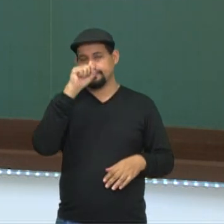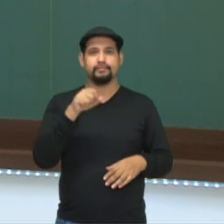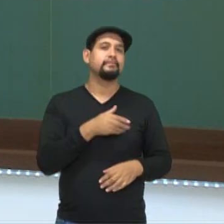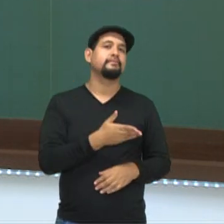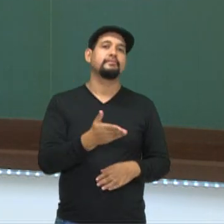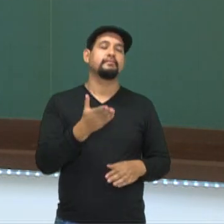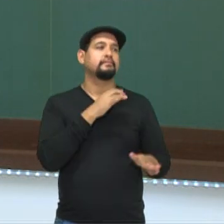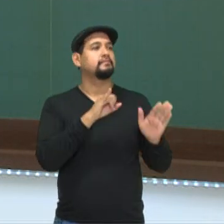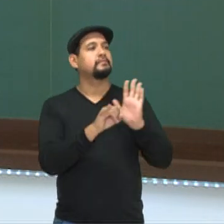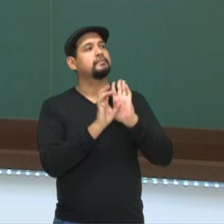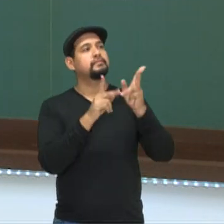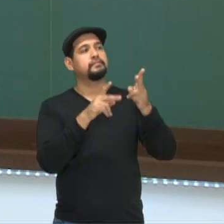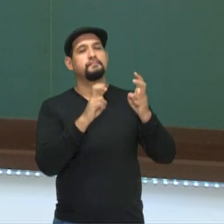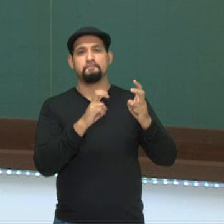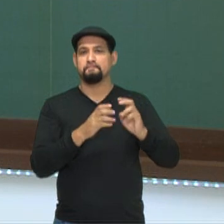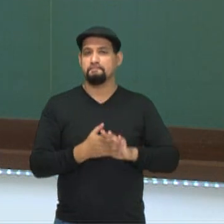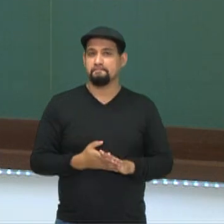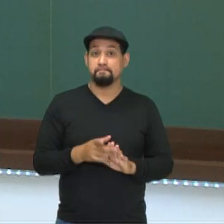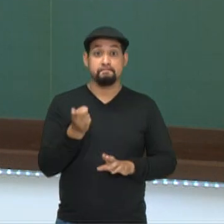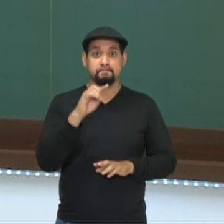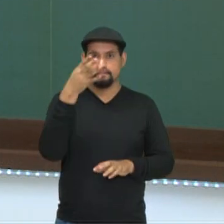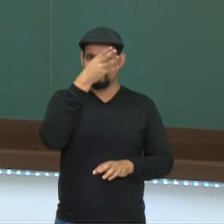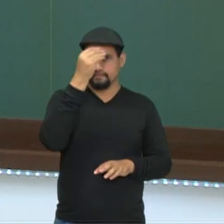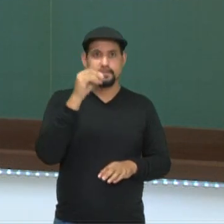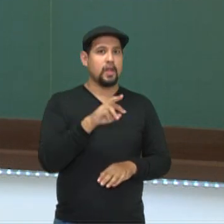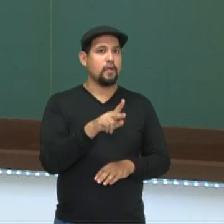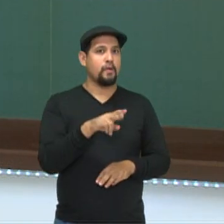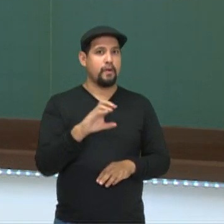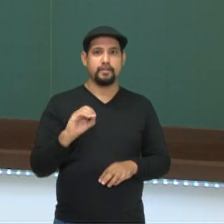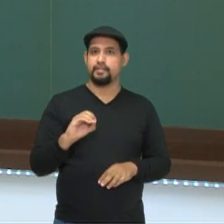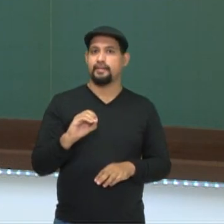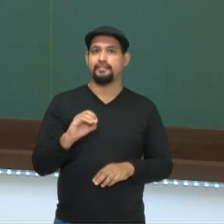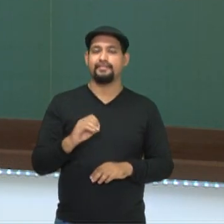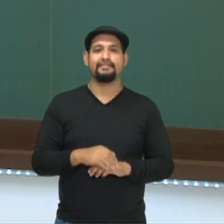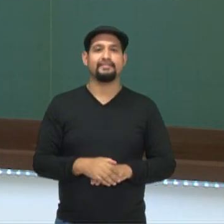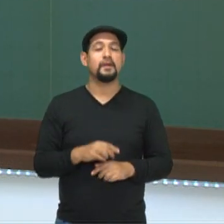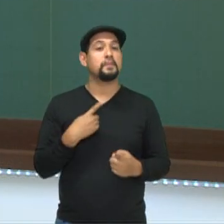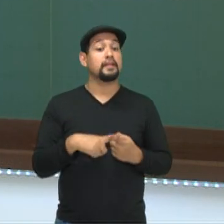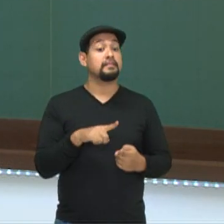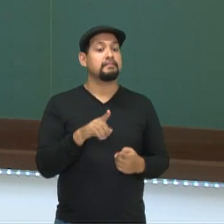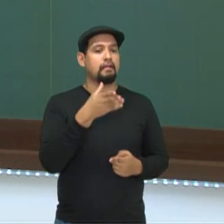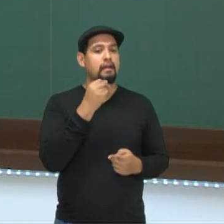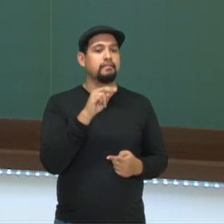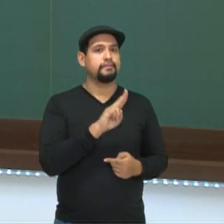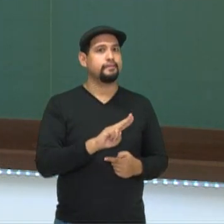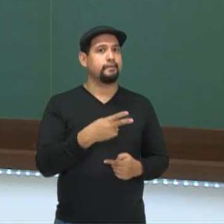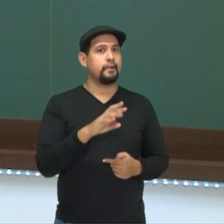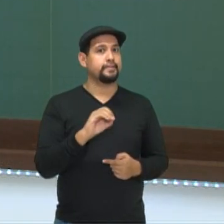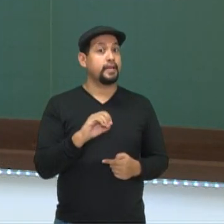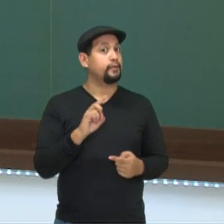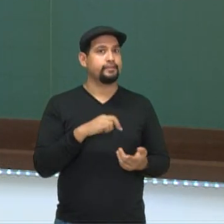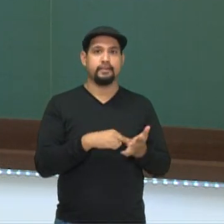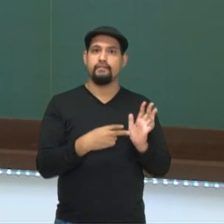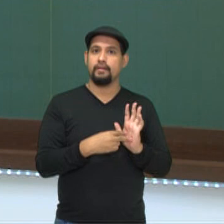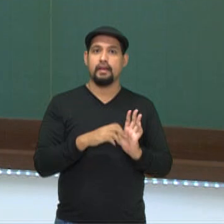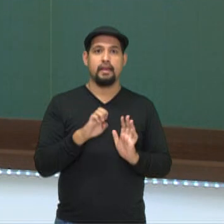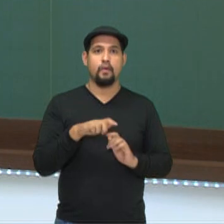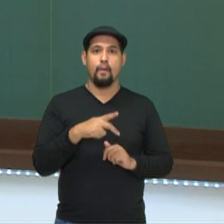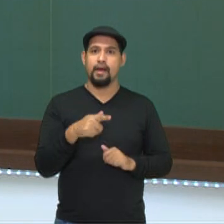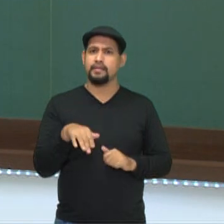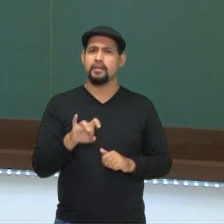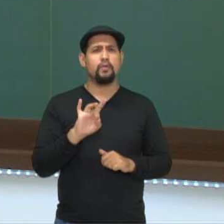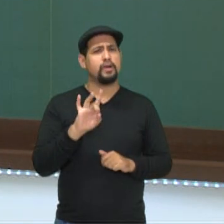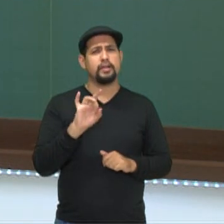você identificar e acertar. E não esquece de colocar igual a 0, tá? Se não colocar igual a 0, não é equação. É simplesmente